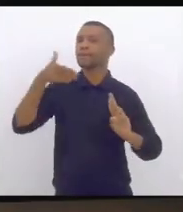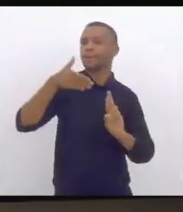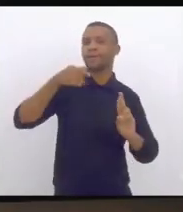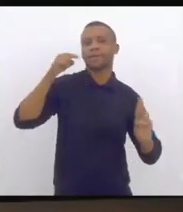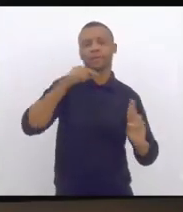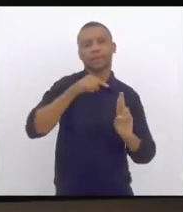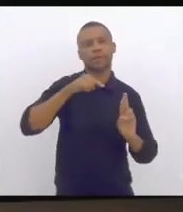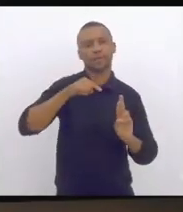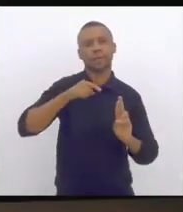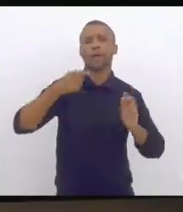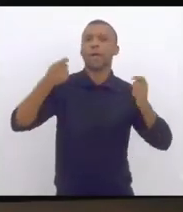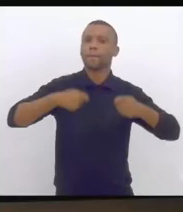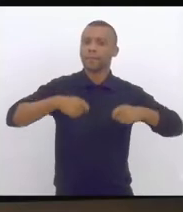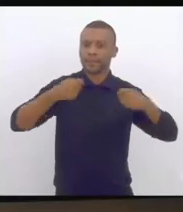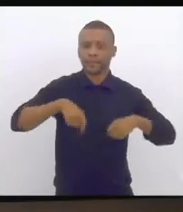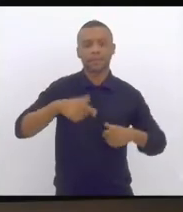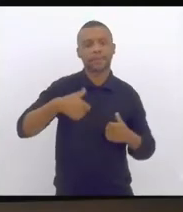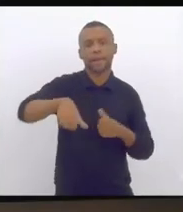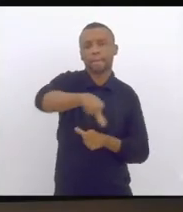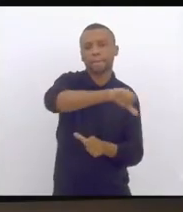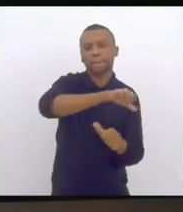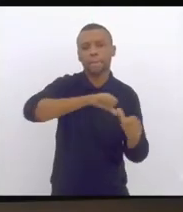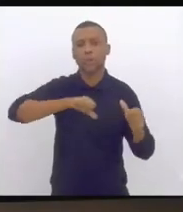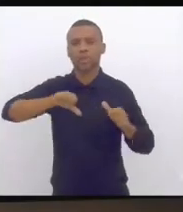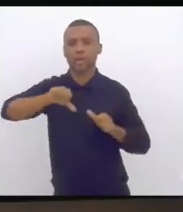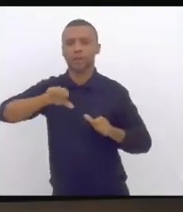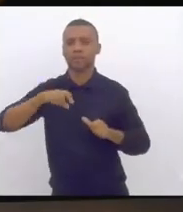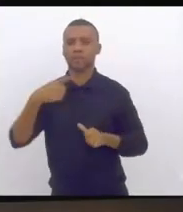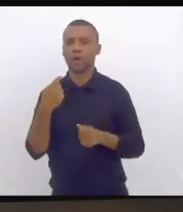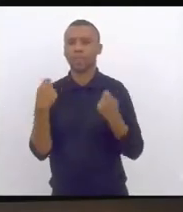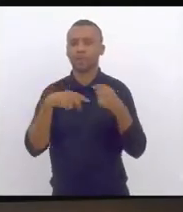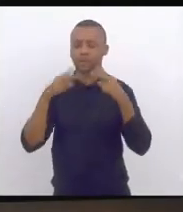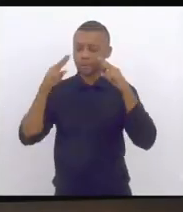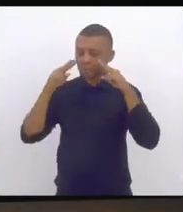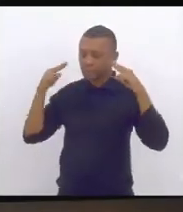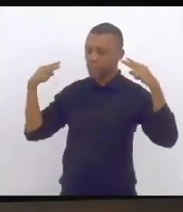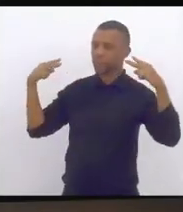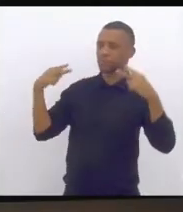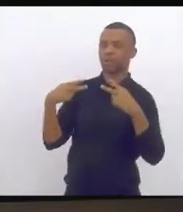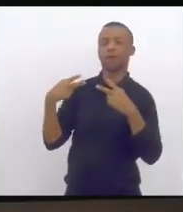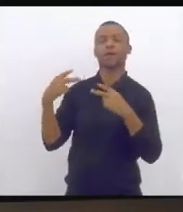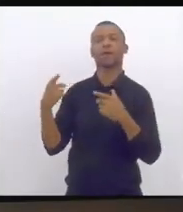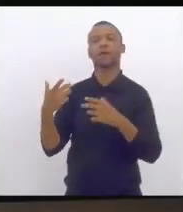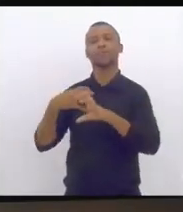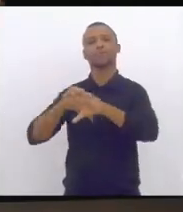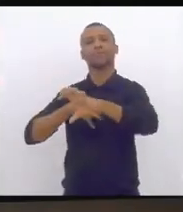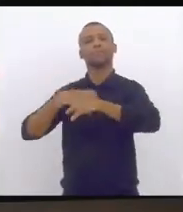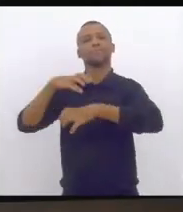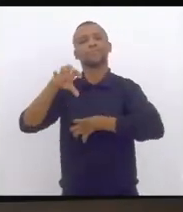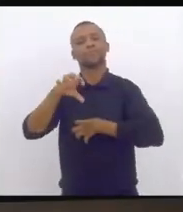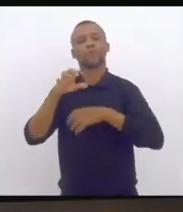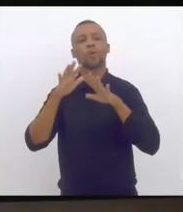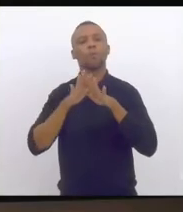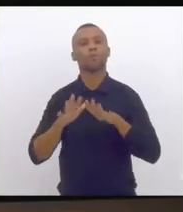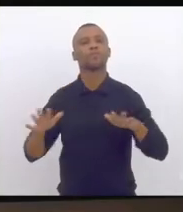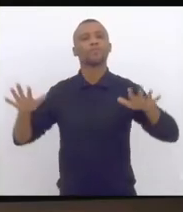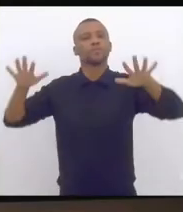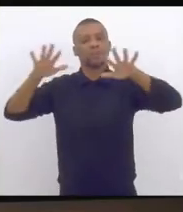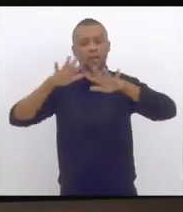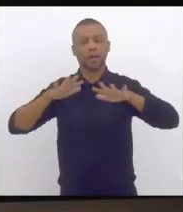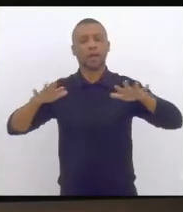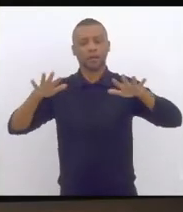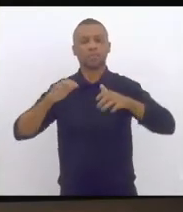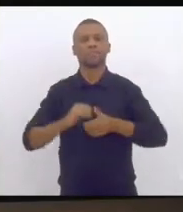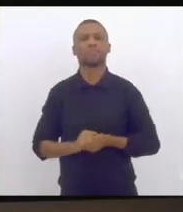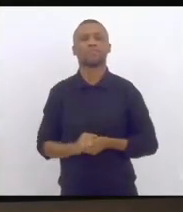precisa ser deslocado. Nós precisamos nos ver, nos colocar como um todo. E